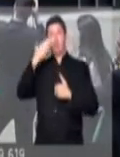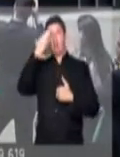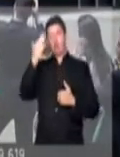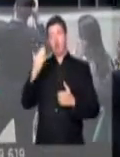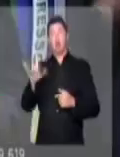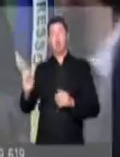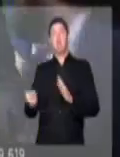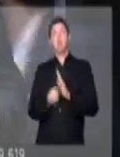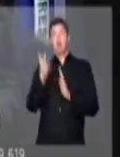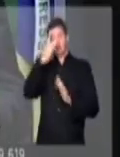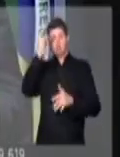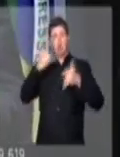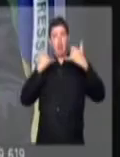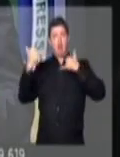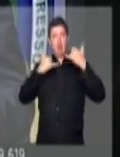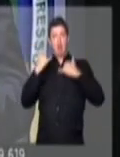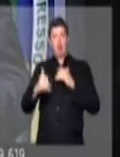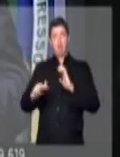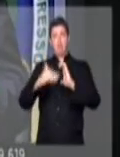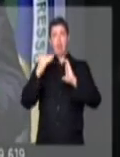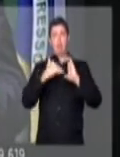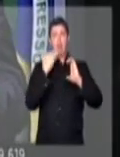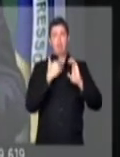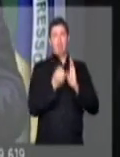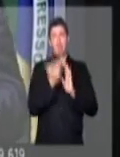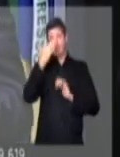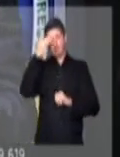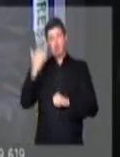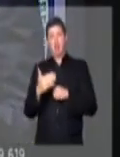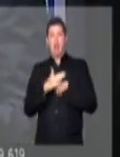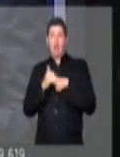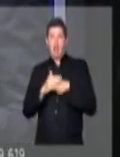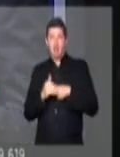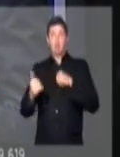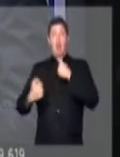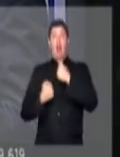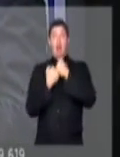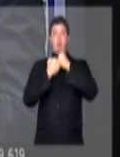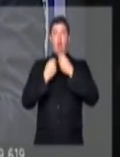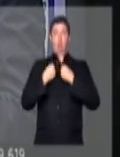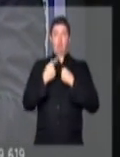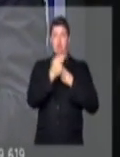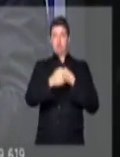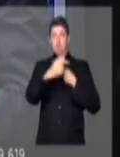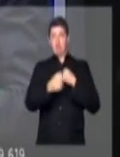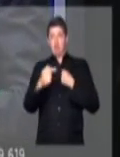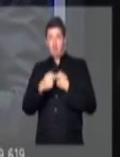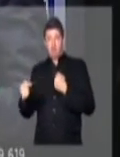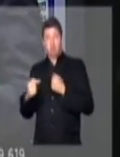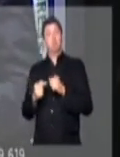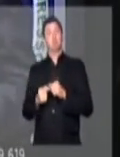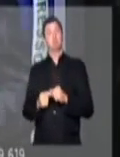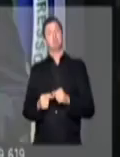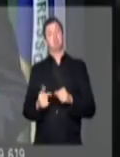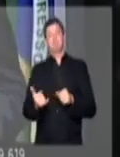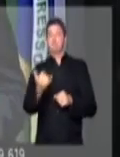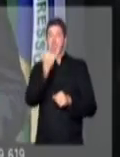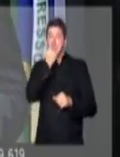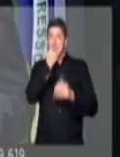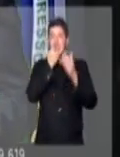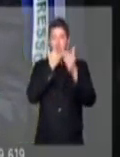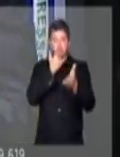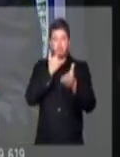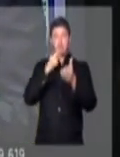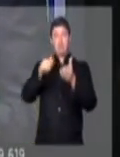as centenas de ligações e milhares de mensagens de carinho e apoio que recebi durante essas últimas semanas. Também peço